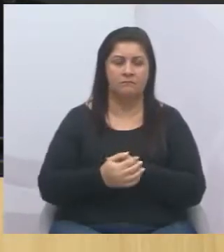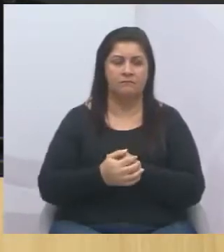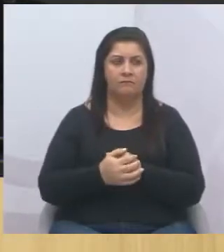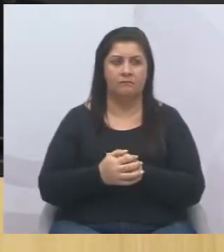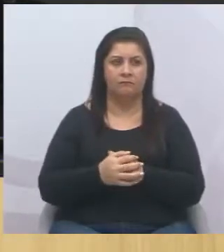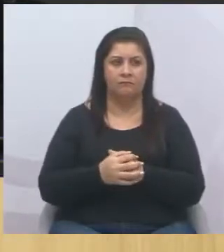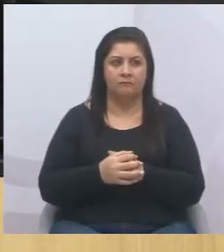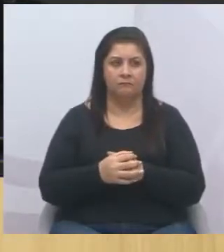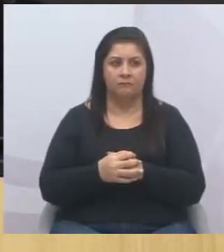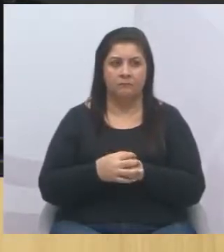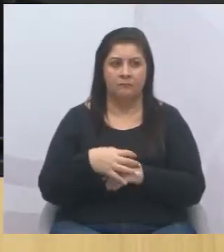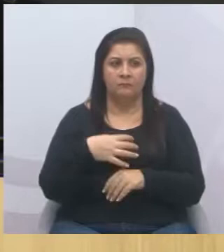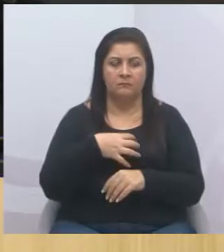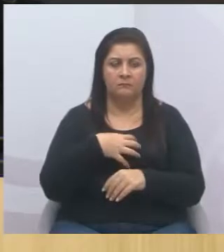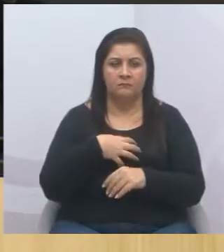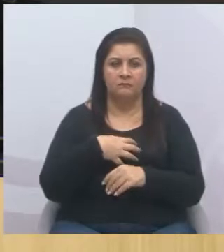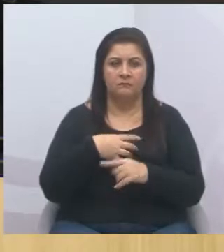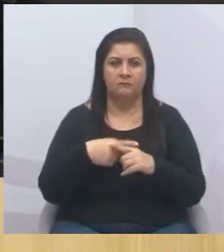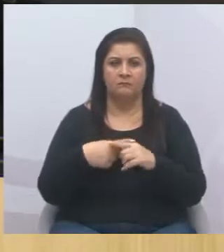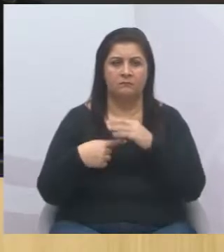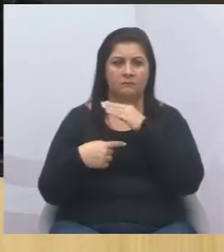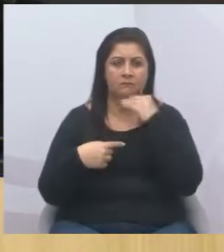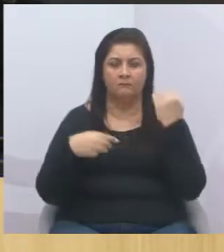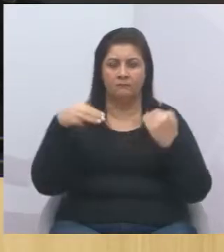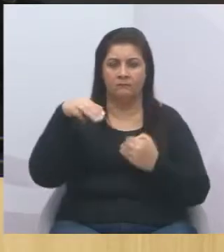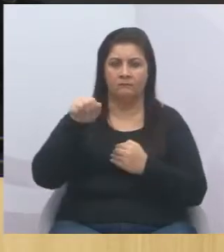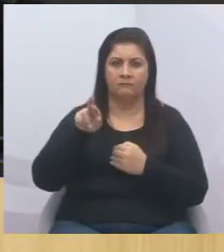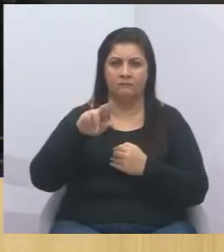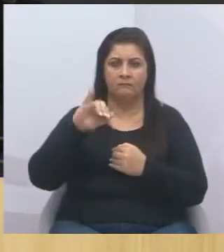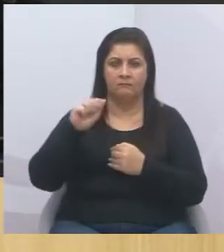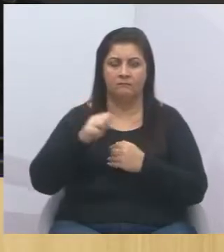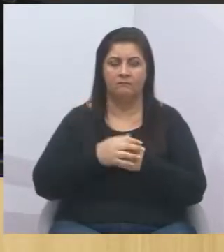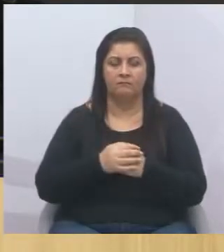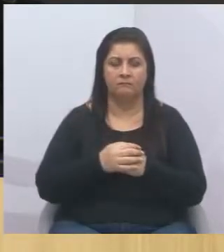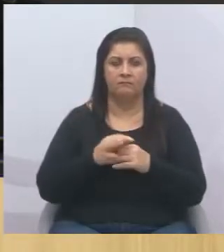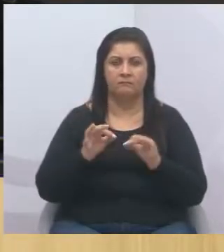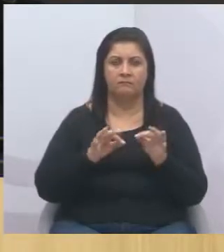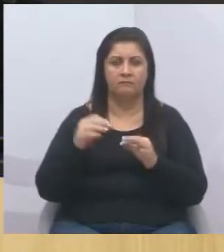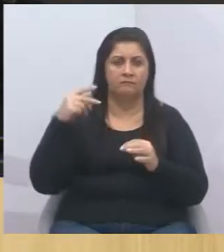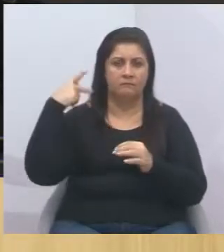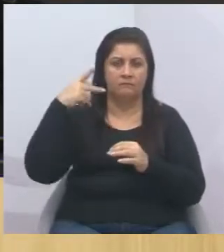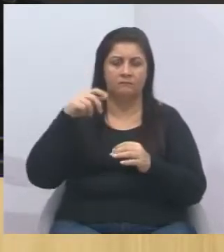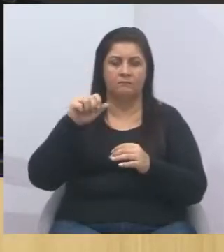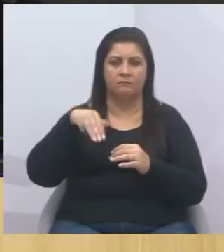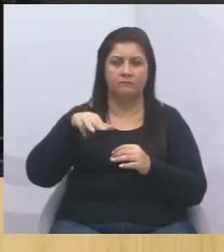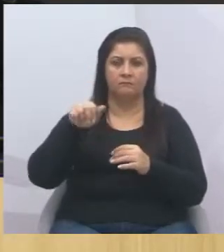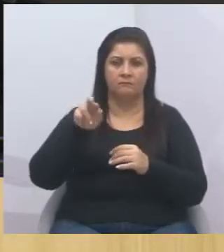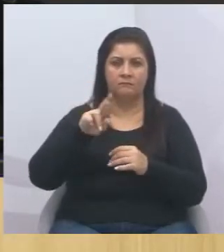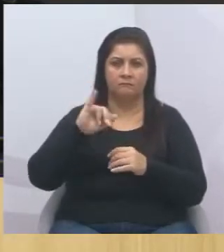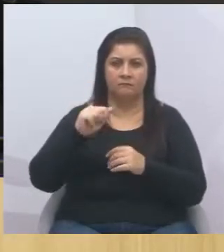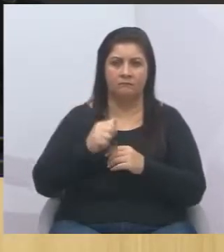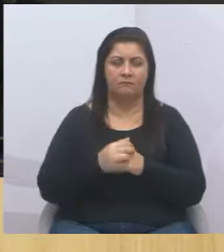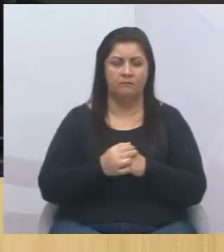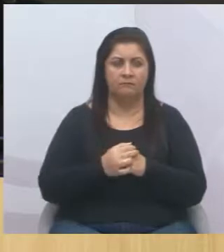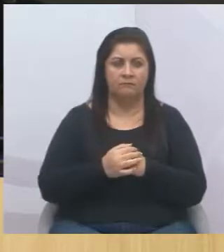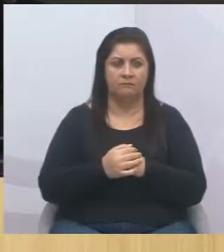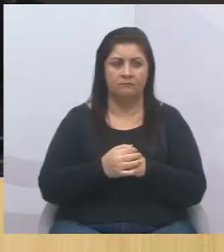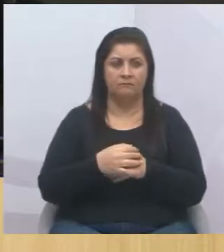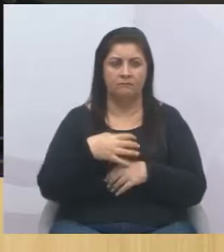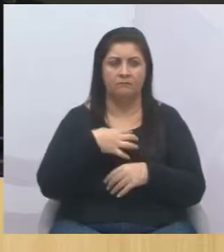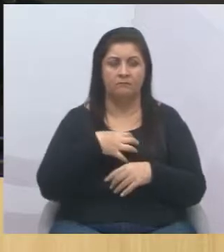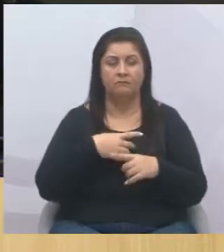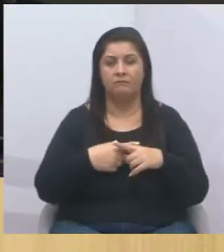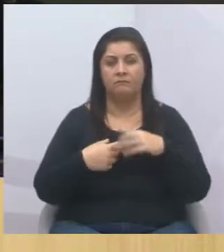Voto de pesar pelo falecimento de Maria da Fé de Faria. Voto formulado pela vereadora Maria Amélia. Voto de pesar